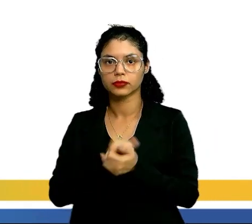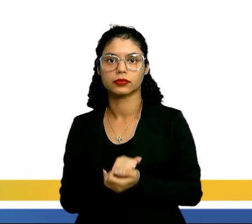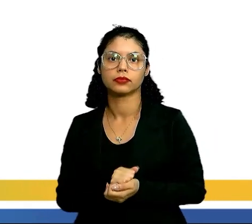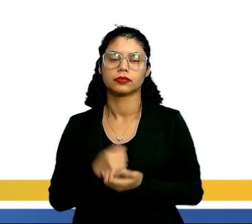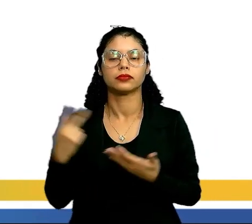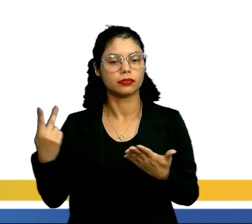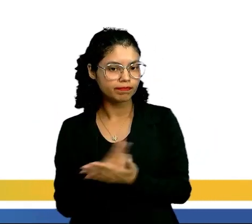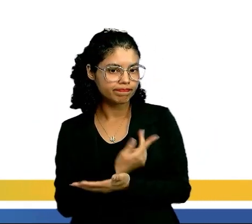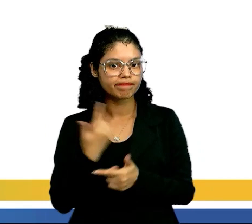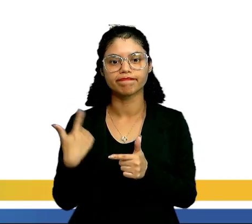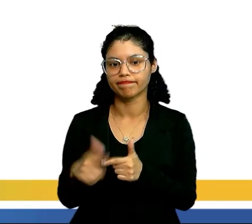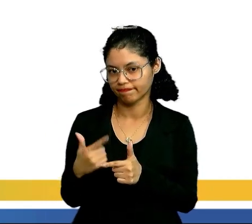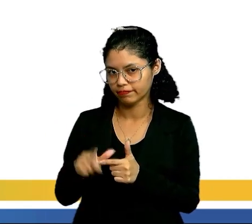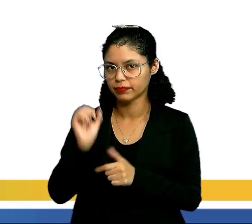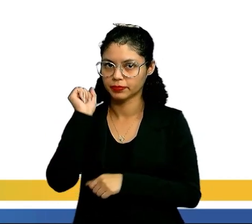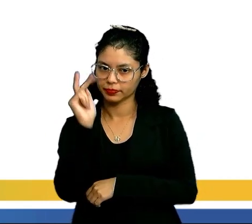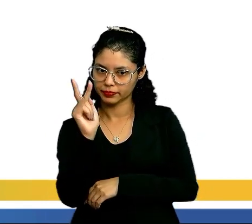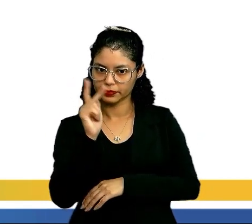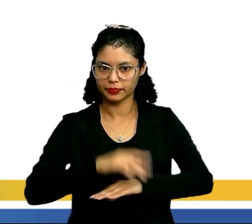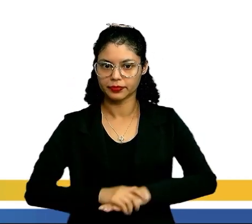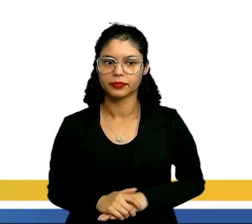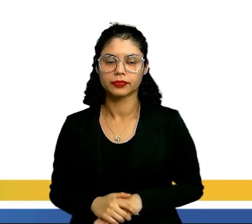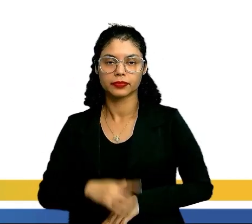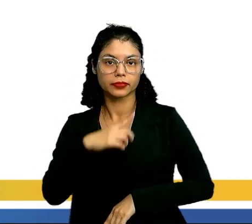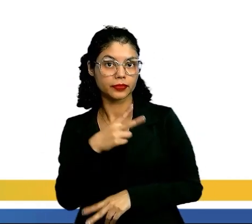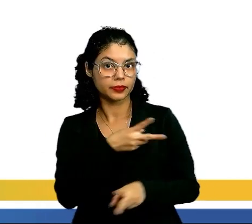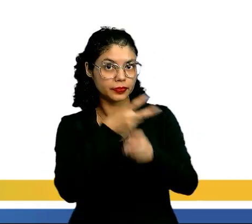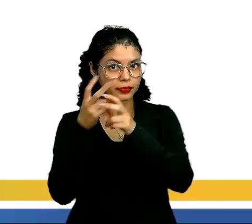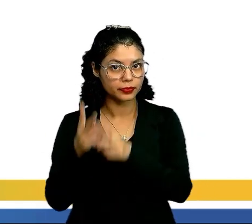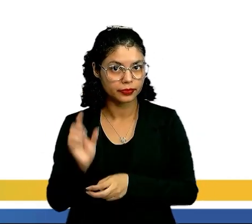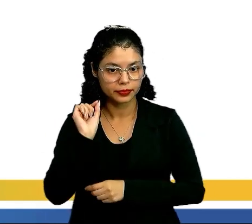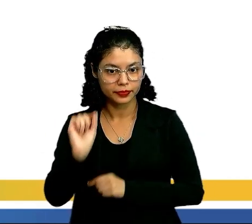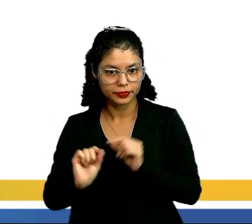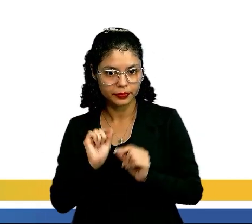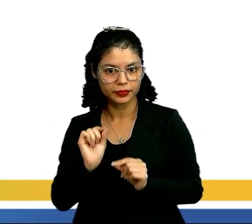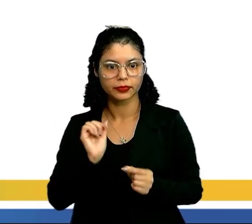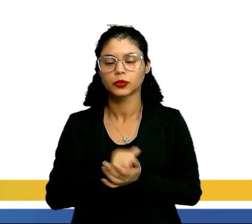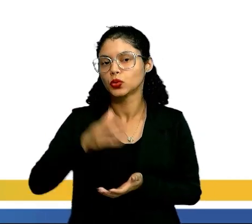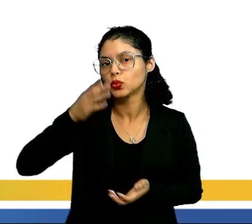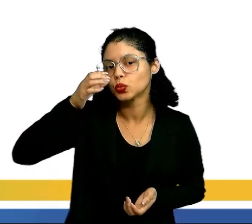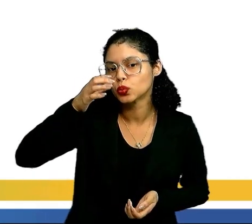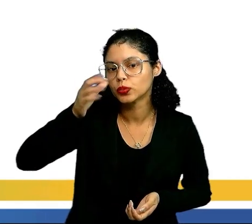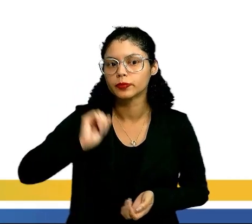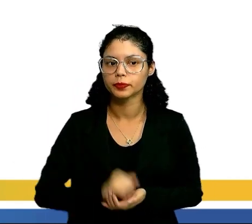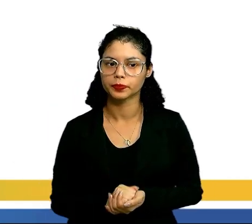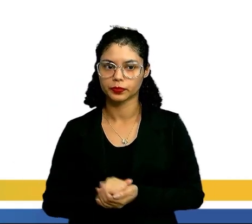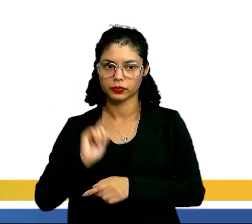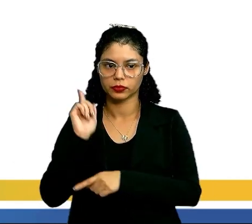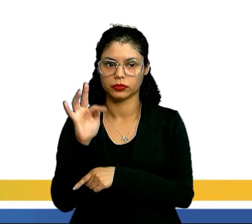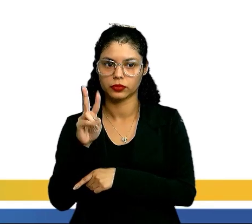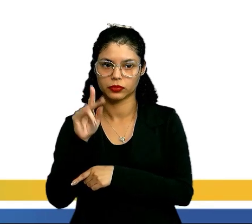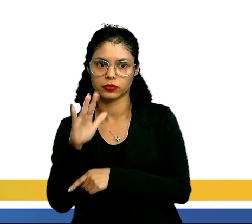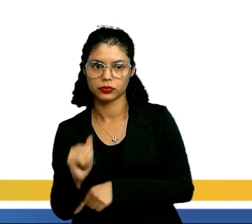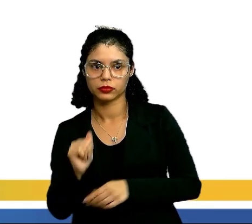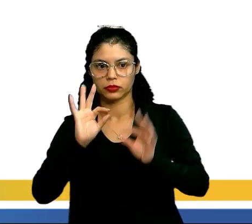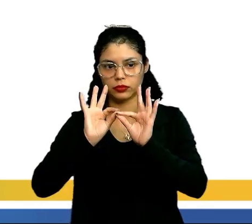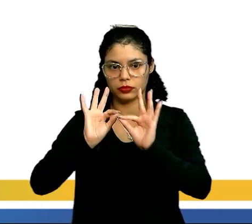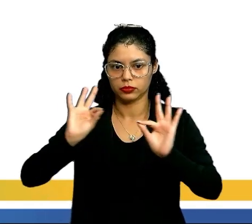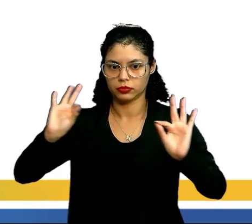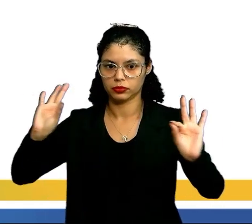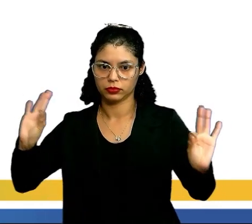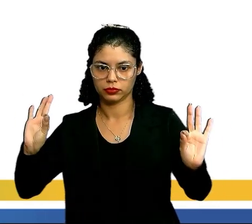não ter problema. Então observe aí. Na curiosidade, a geometria significa